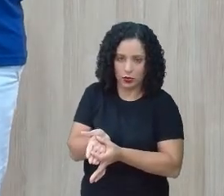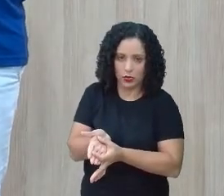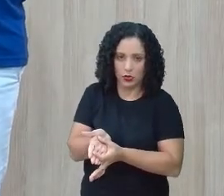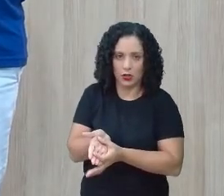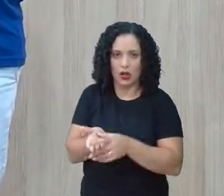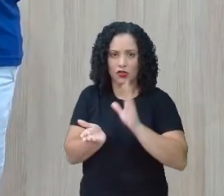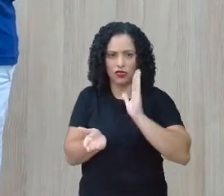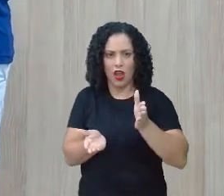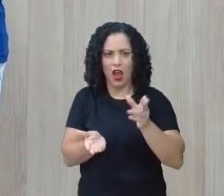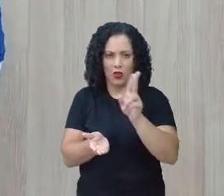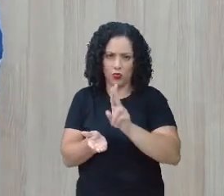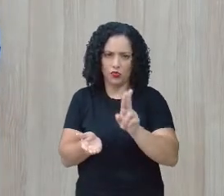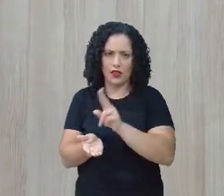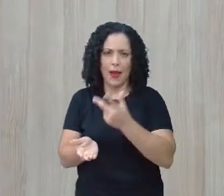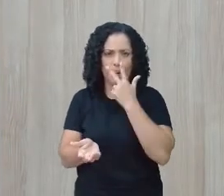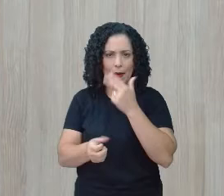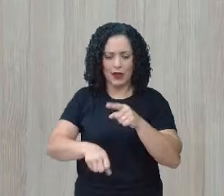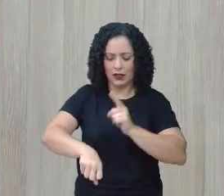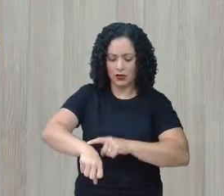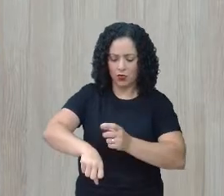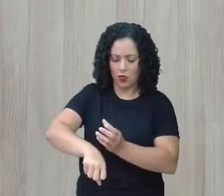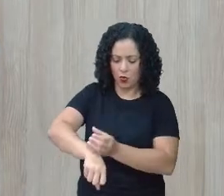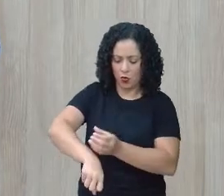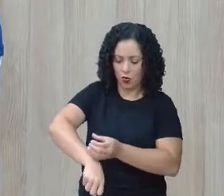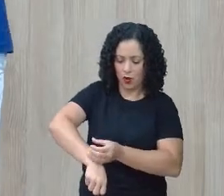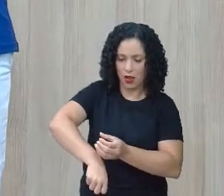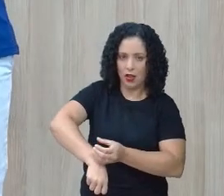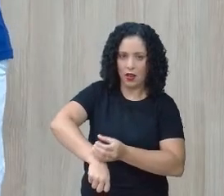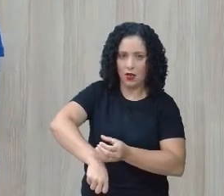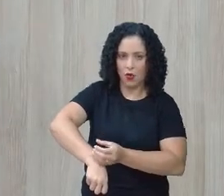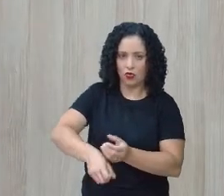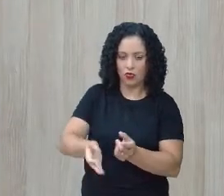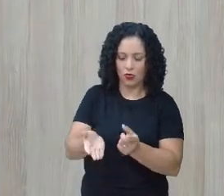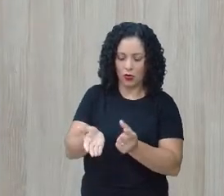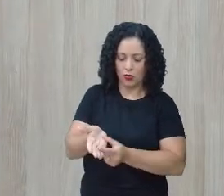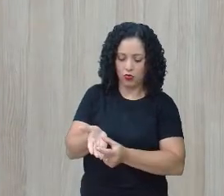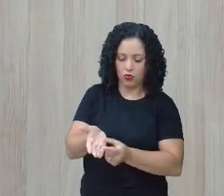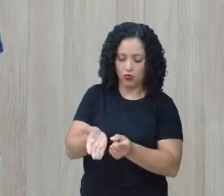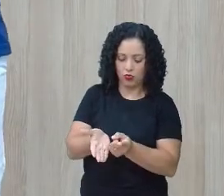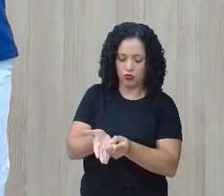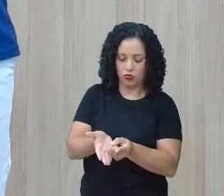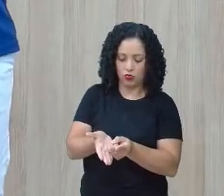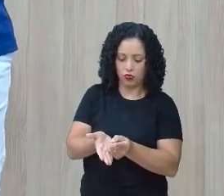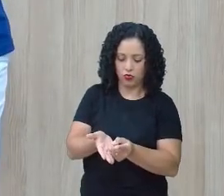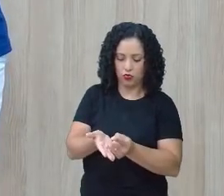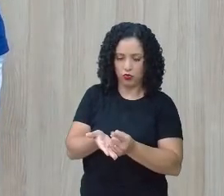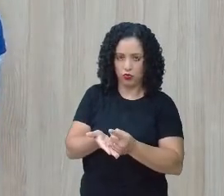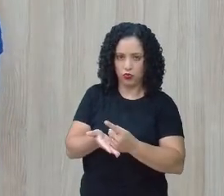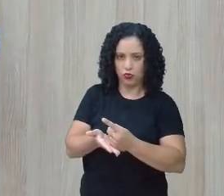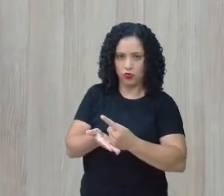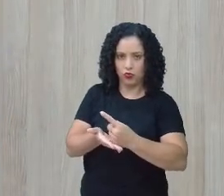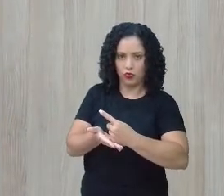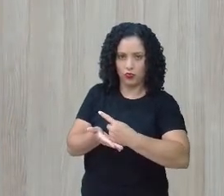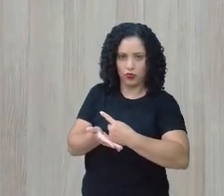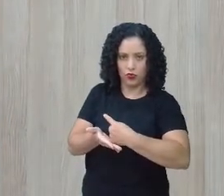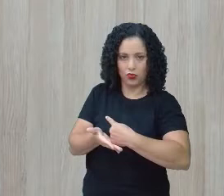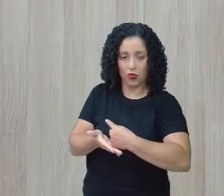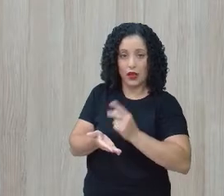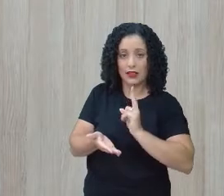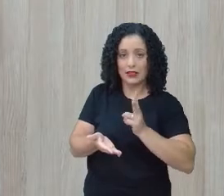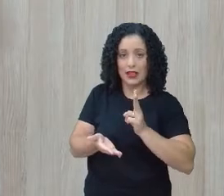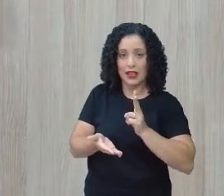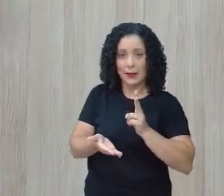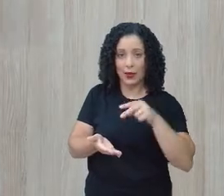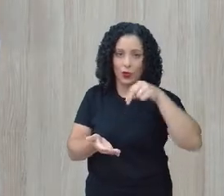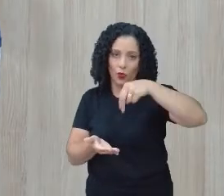tipo um relógiozinho, né, com uma agulha imantada que ela fica apontando ali sempre para o norte. Então, se você